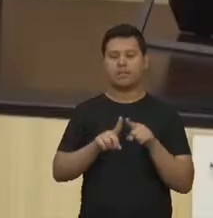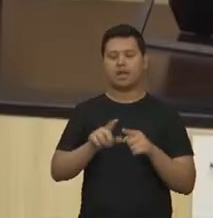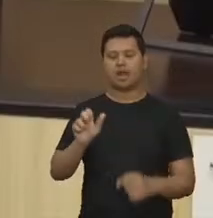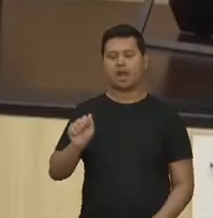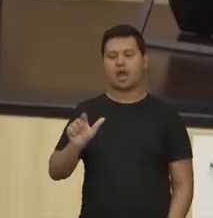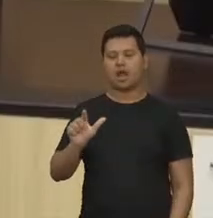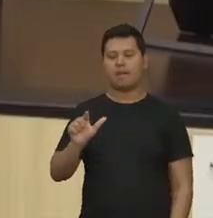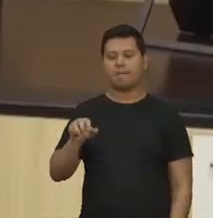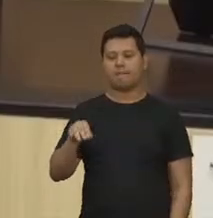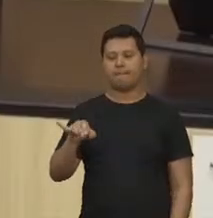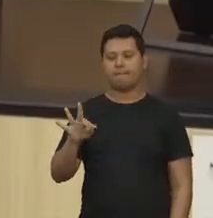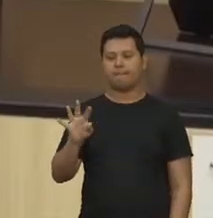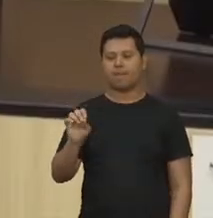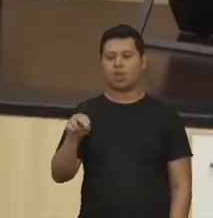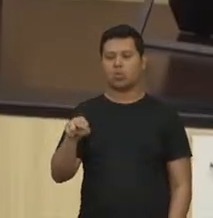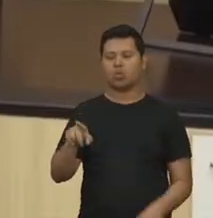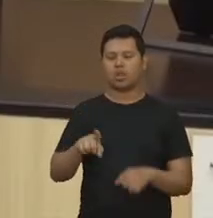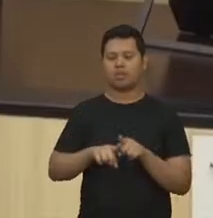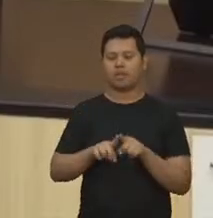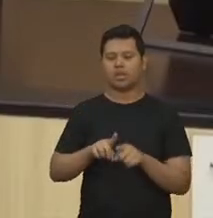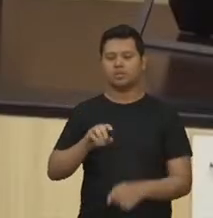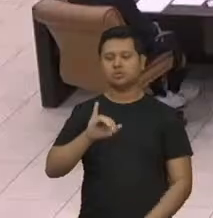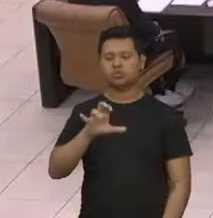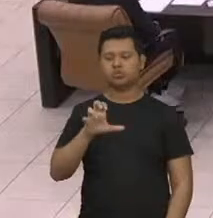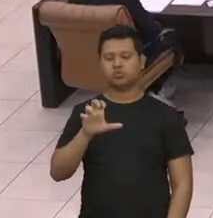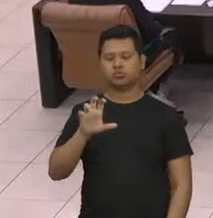Hamilton, do vereador Jean Araújo.